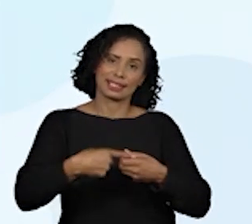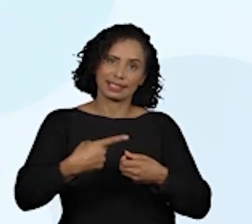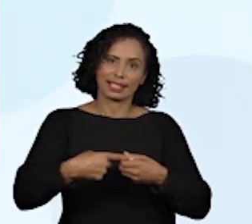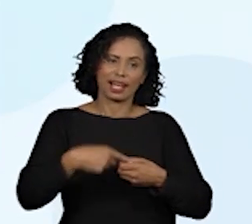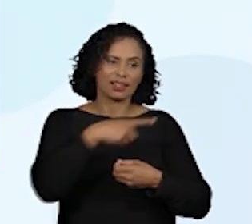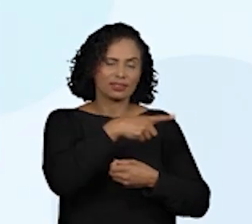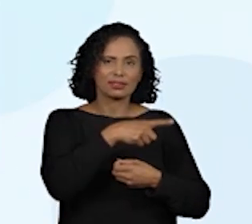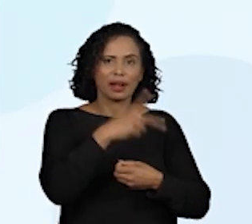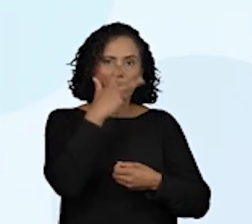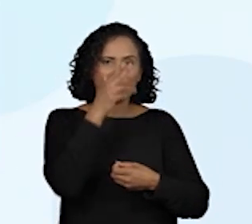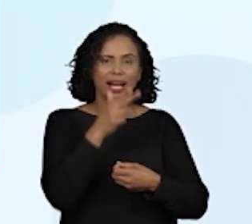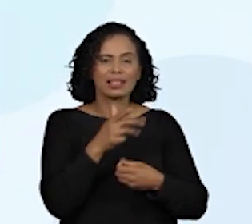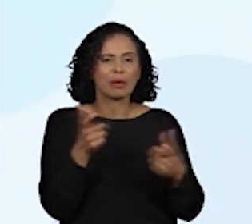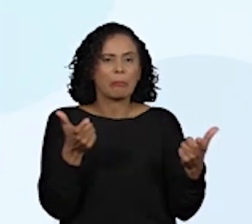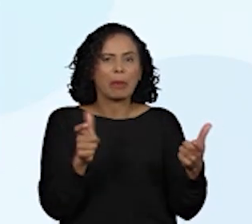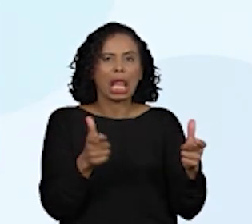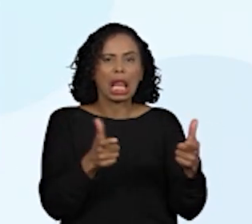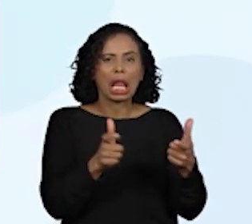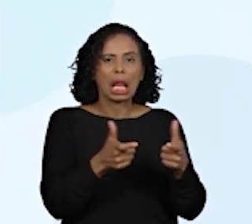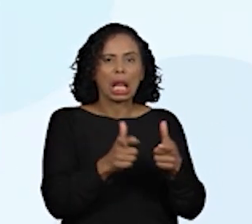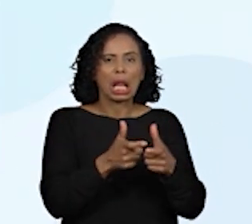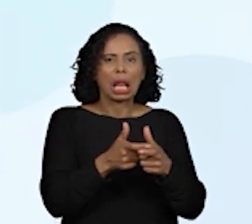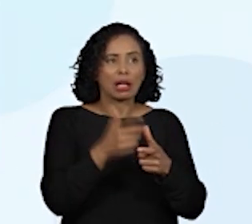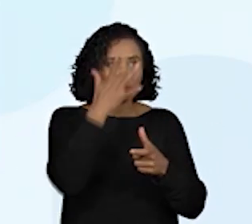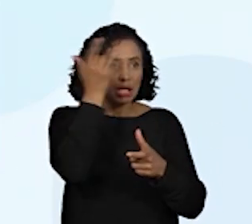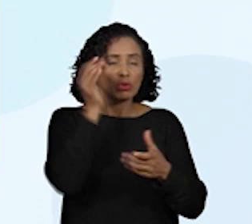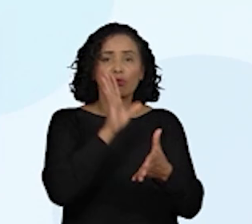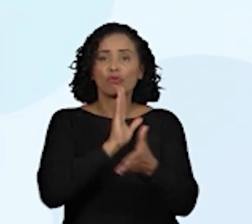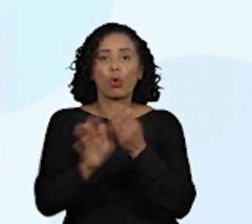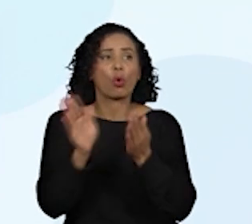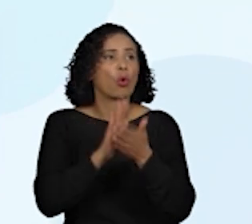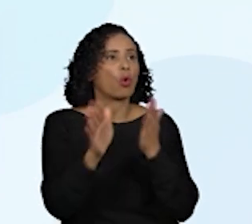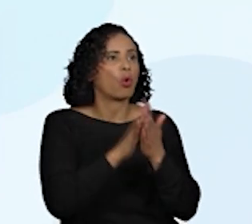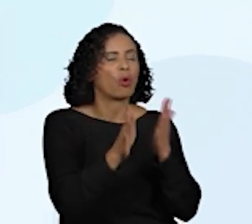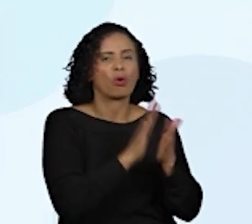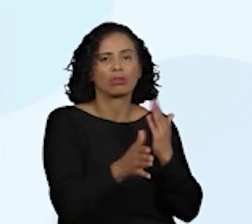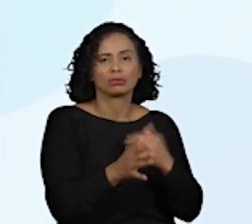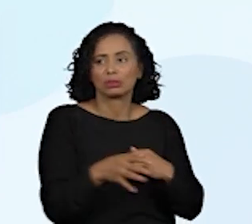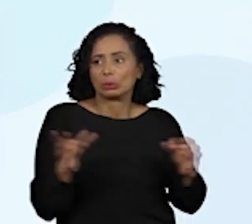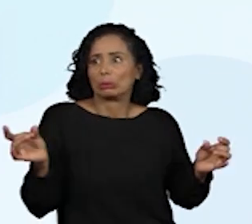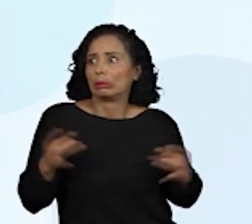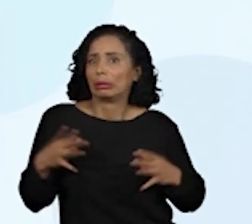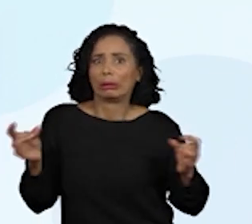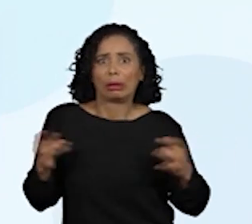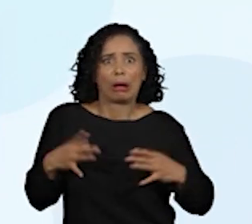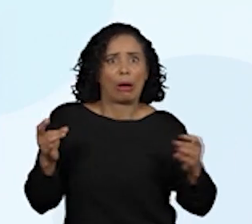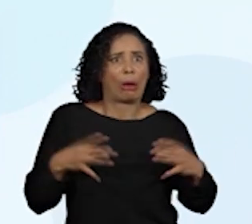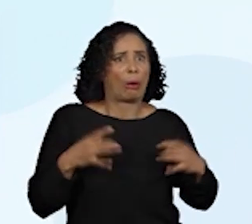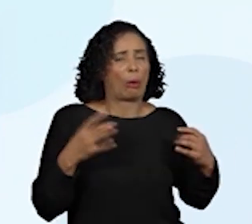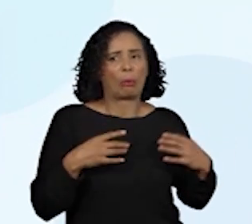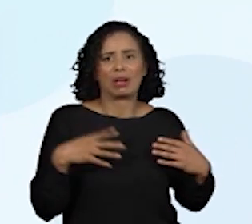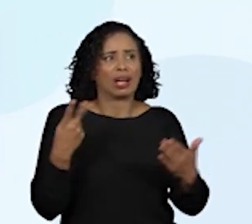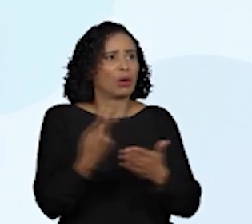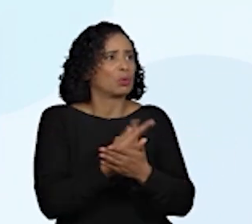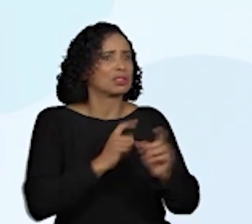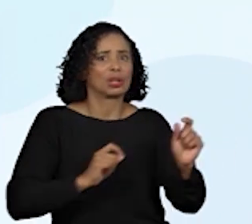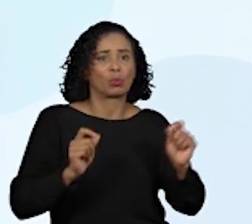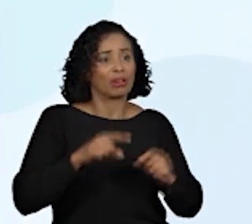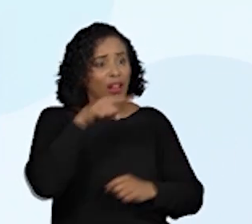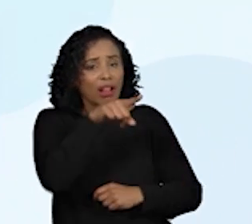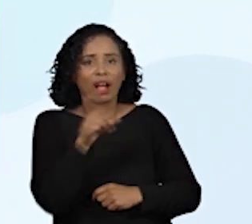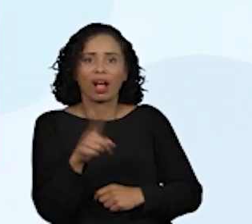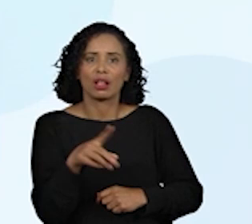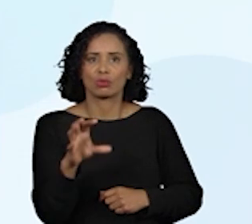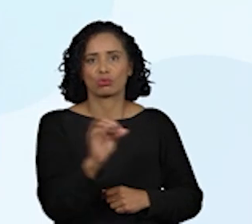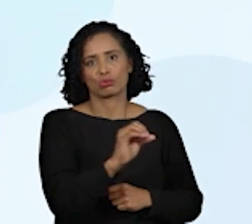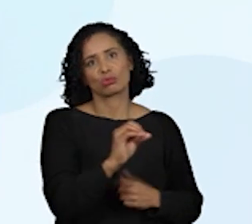estava sendo esvaziada, as pessoas estavam fugindo da cidade com medo. E sim, tudo pelo que aconteceu no